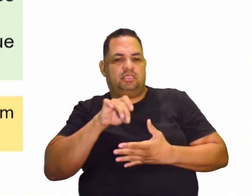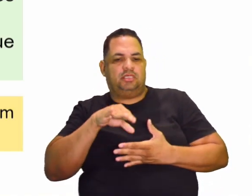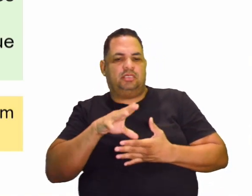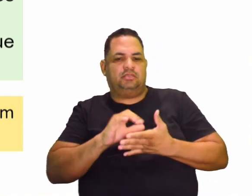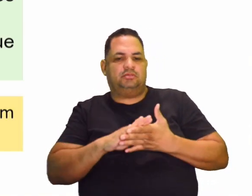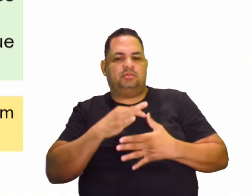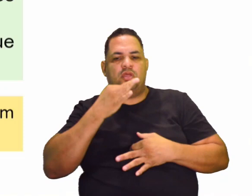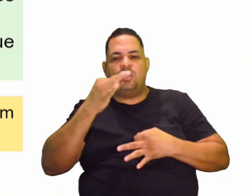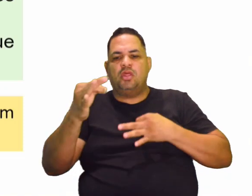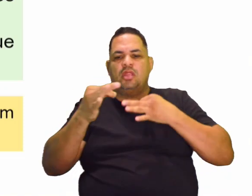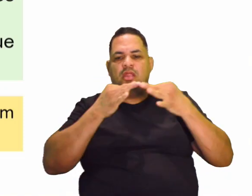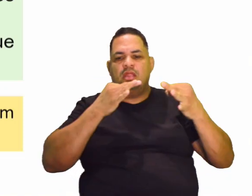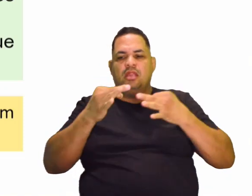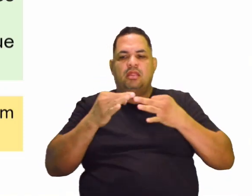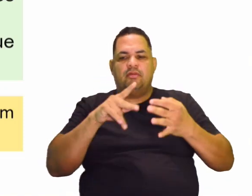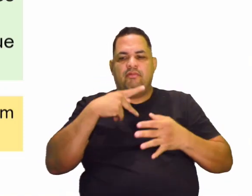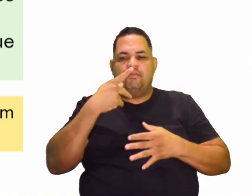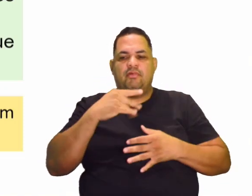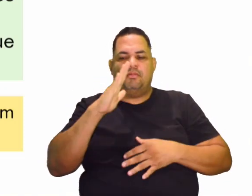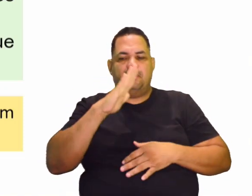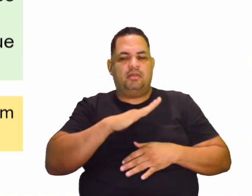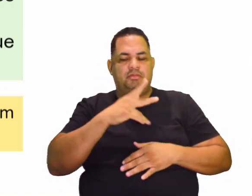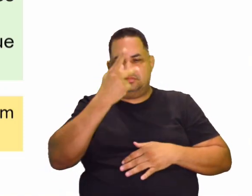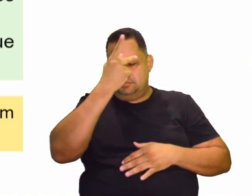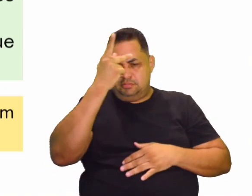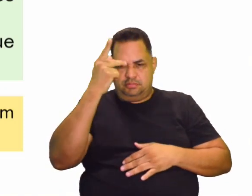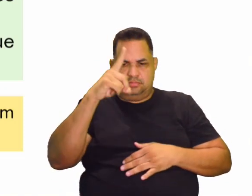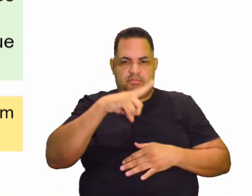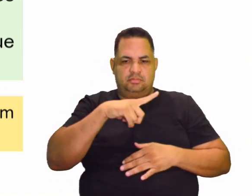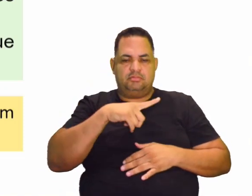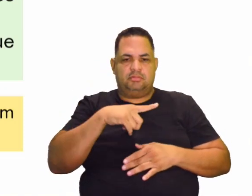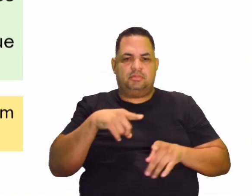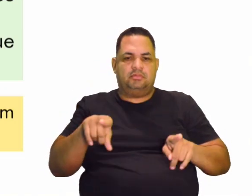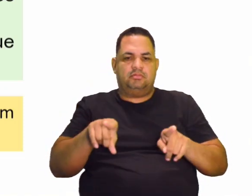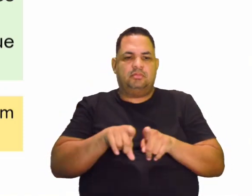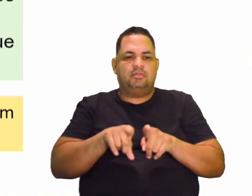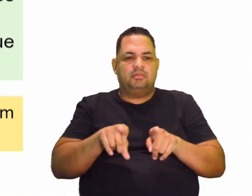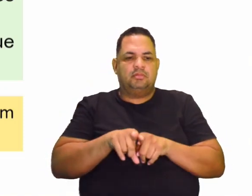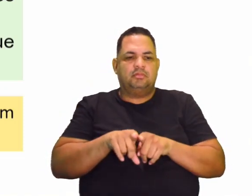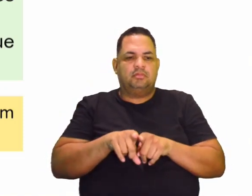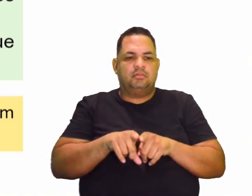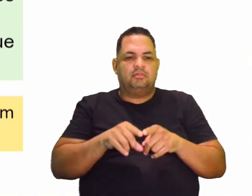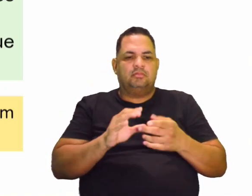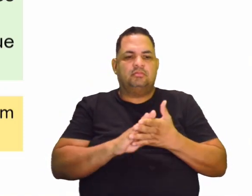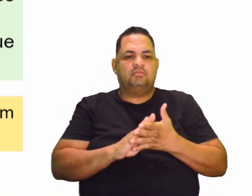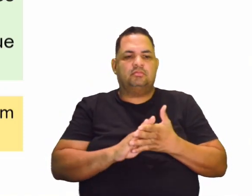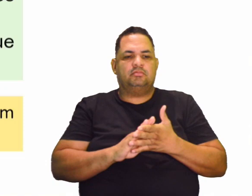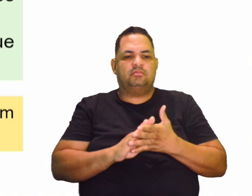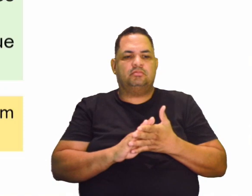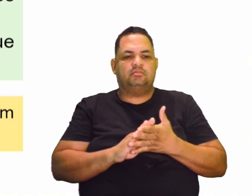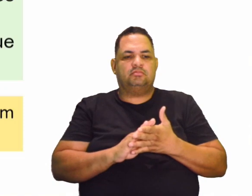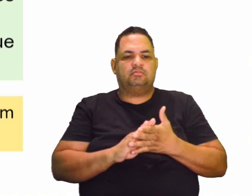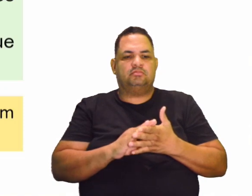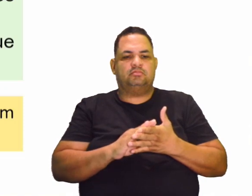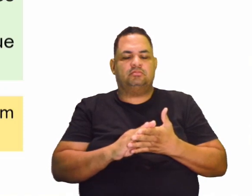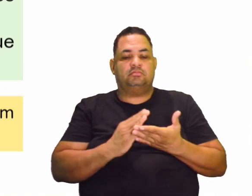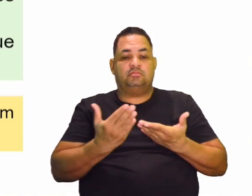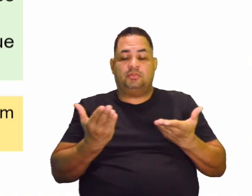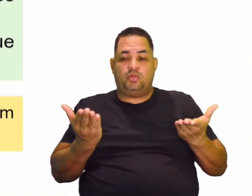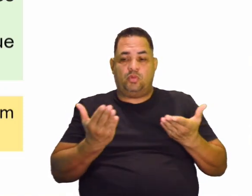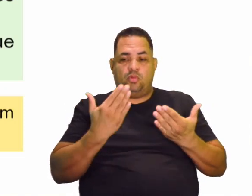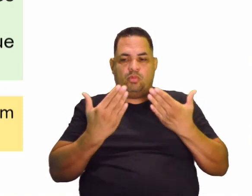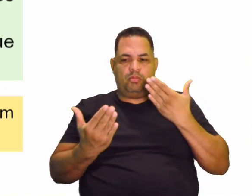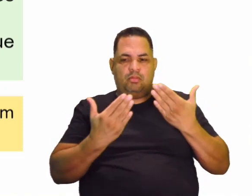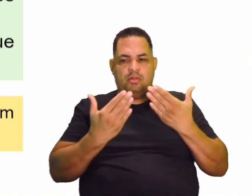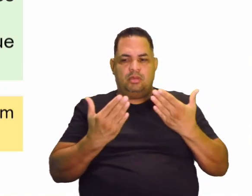para criticar ou ridicularizar. Isso ainda tem esse estilo, viu? Então, o trovadorismo, comparando nas canções